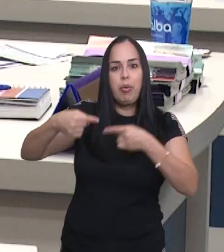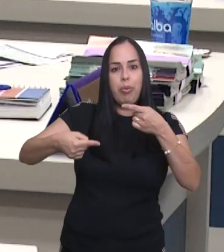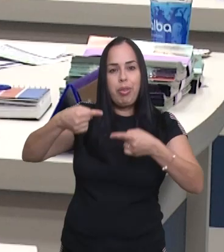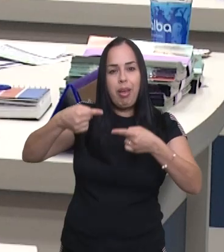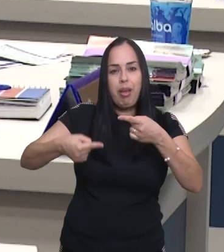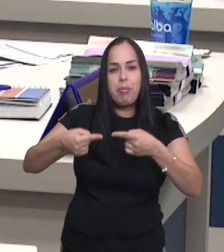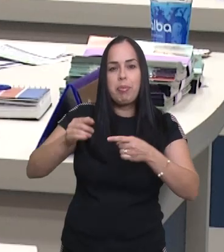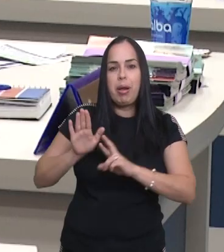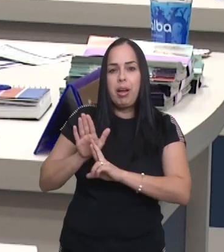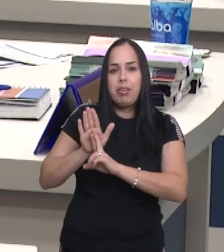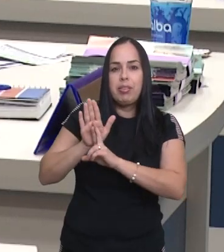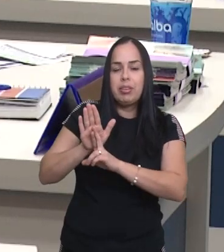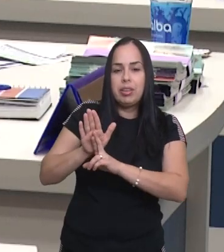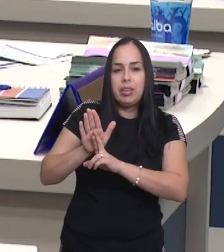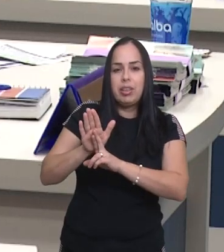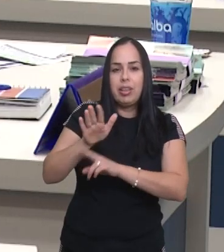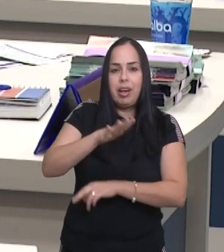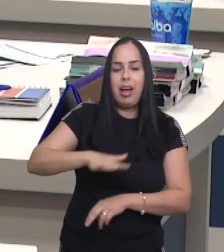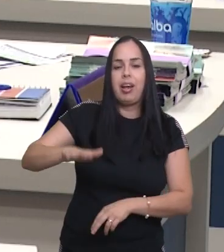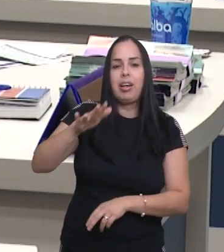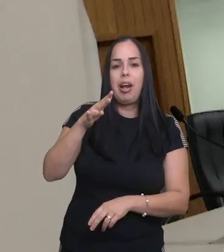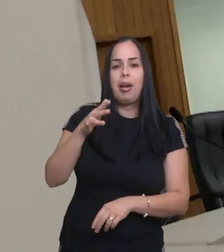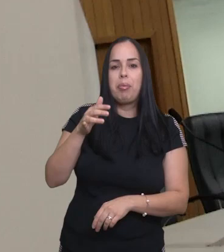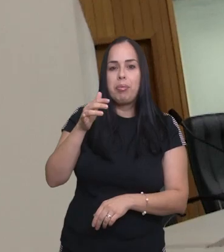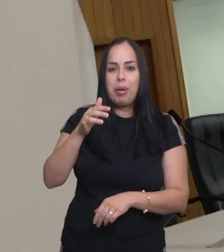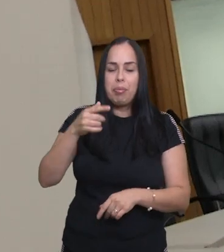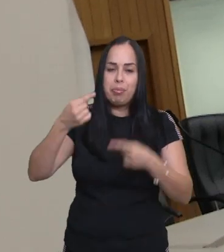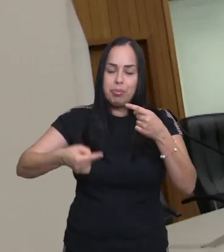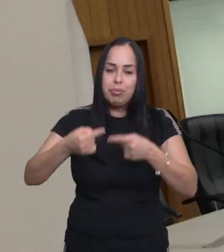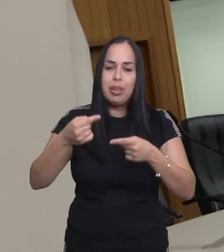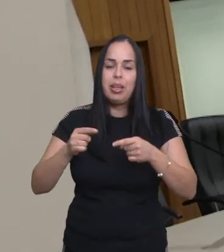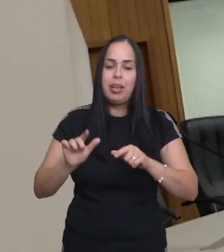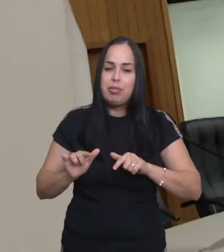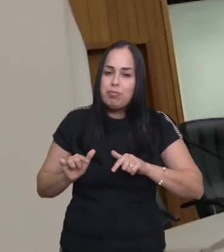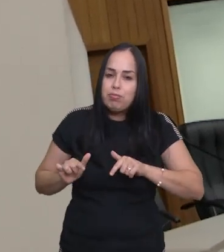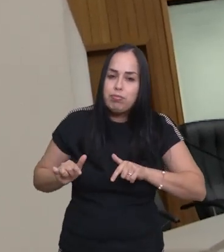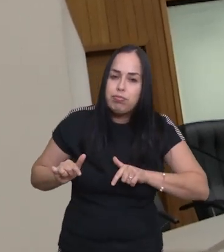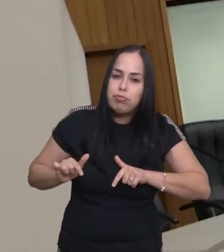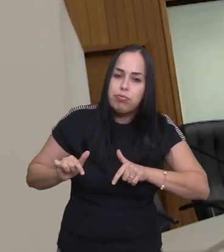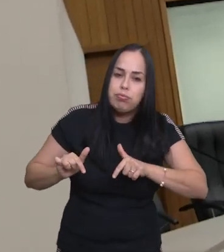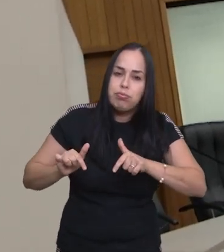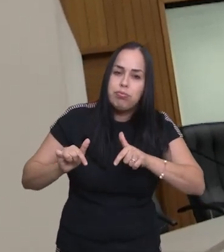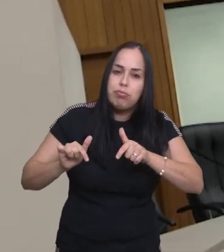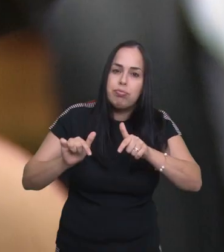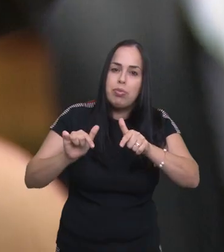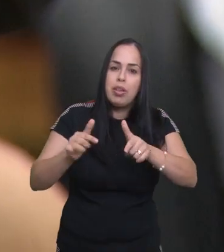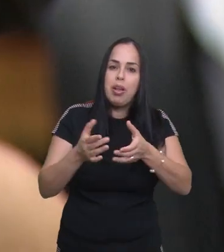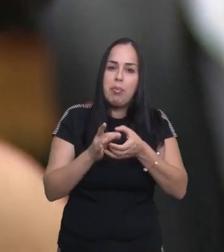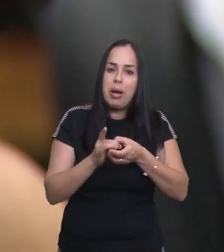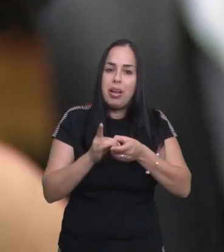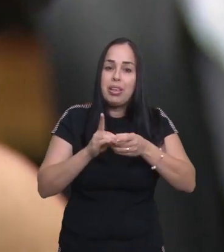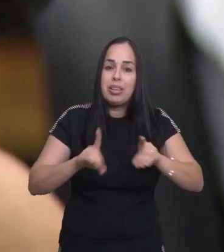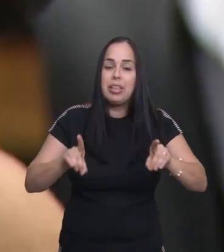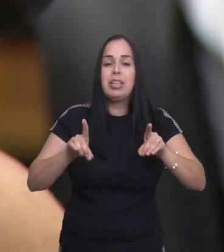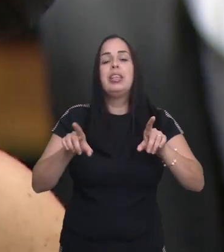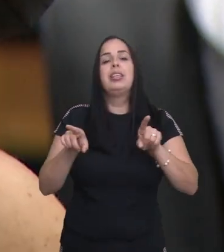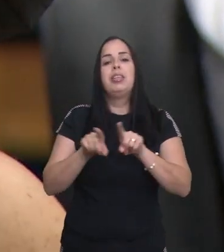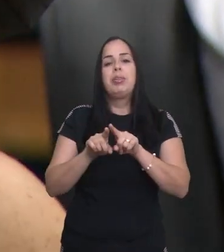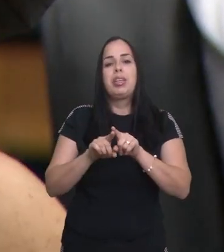debates sobre a representação das mulheres na política é fundamental para avançar na construção de uma democracia mais